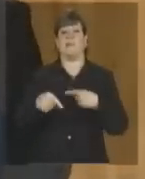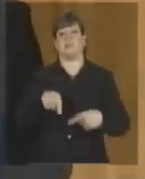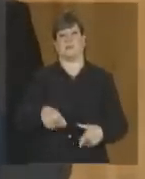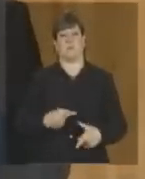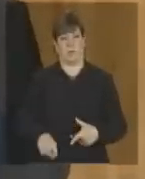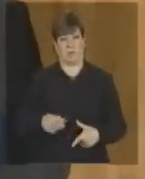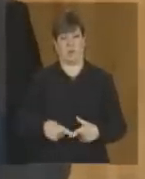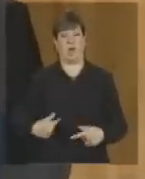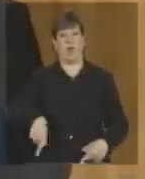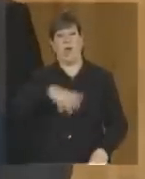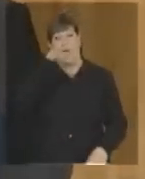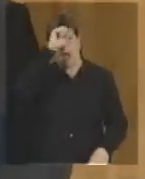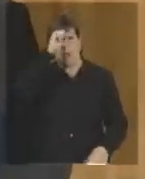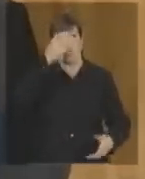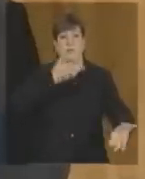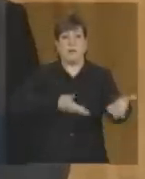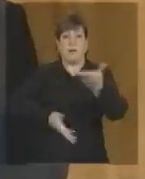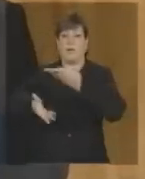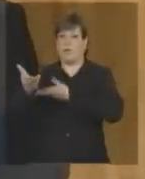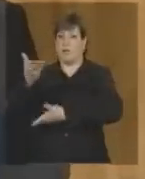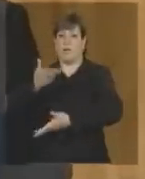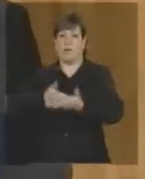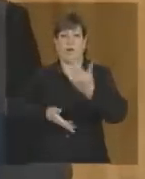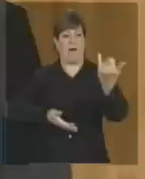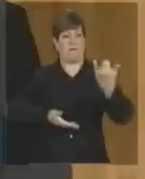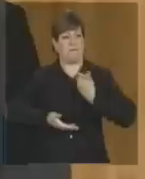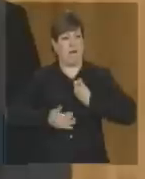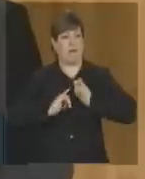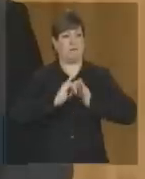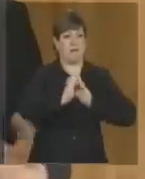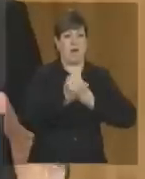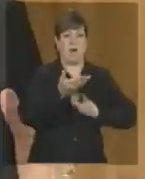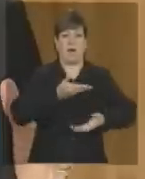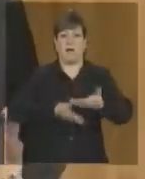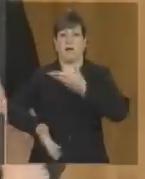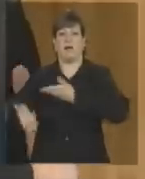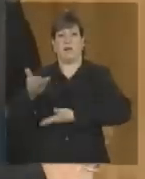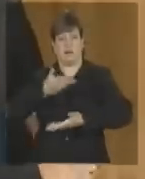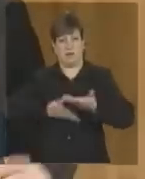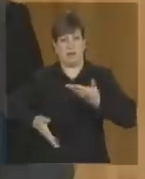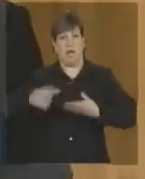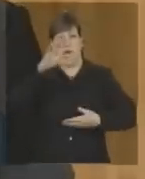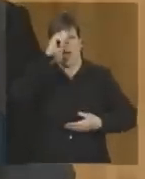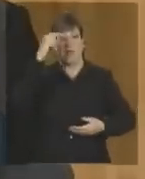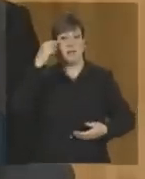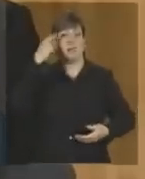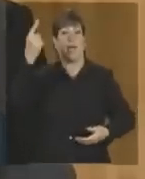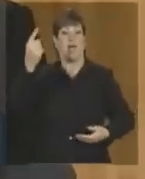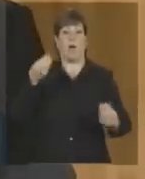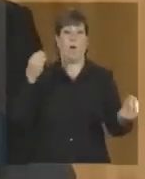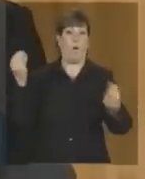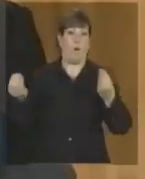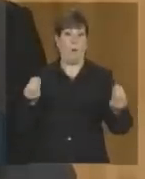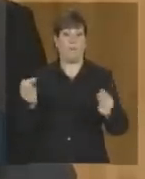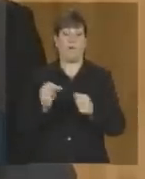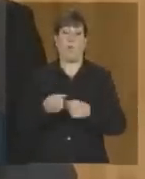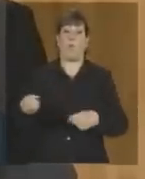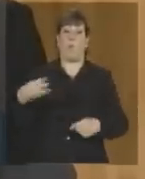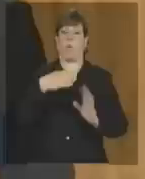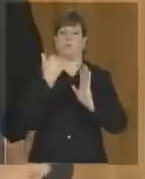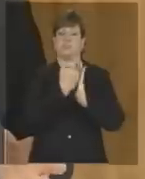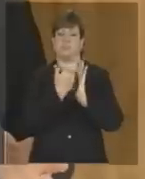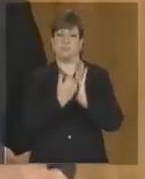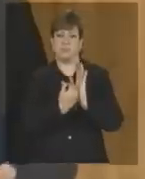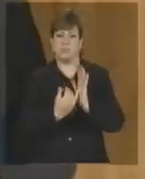possamos aprender com o que os outros viveram e também para que criemos uma nova agenda, para